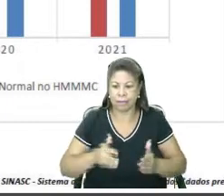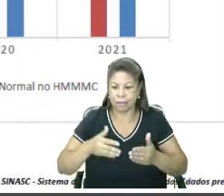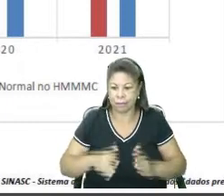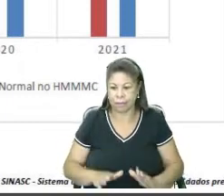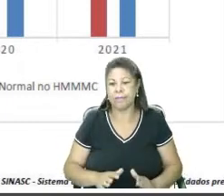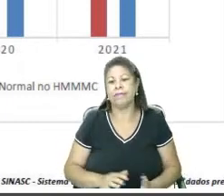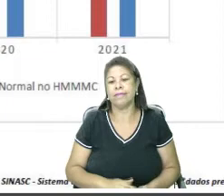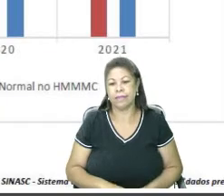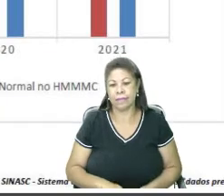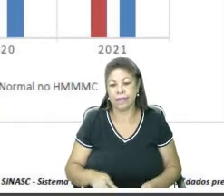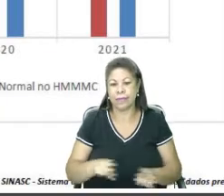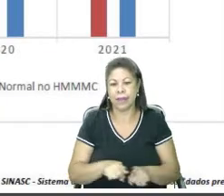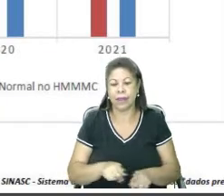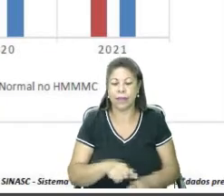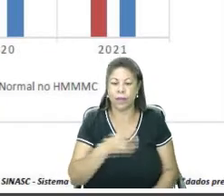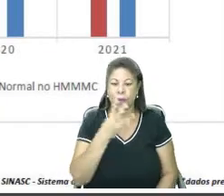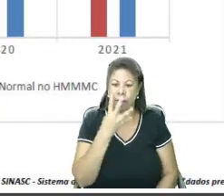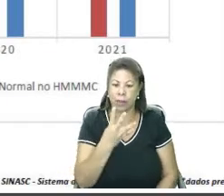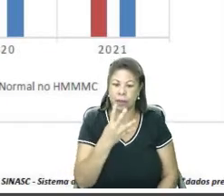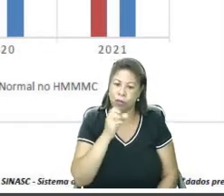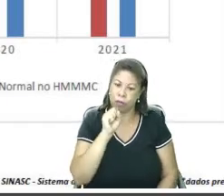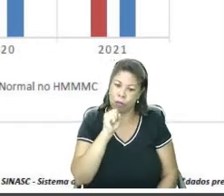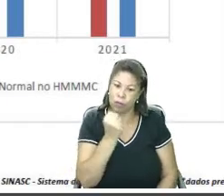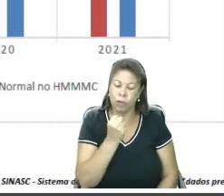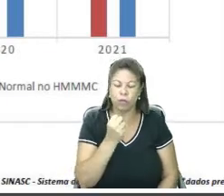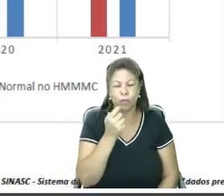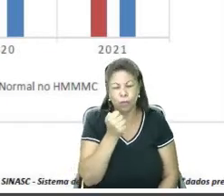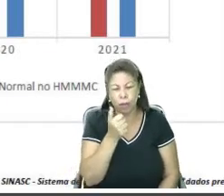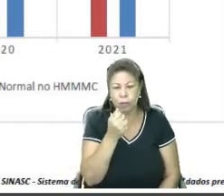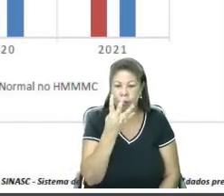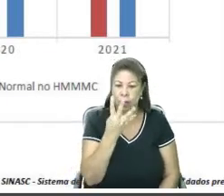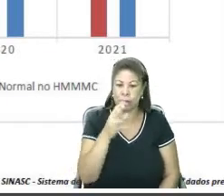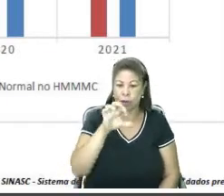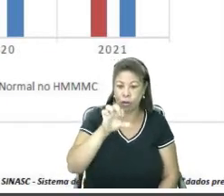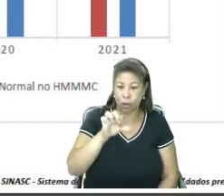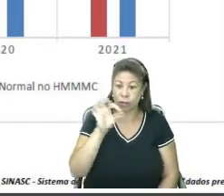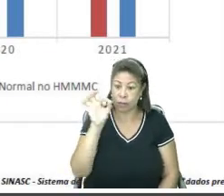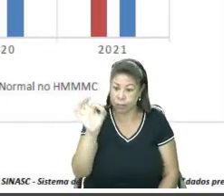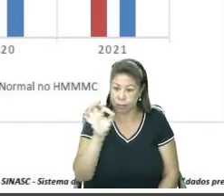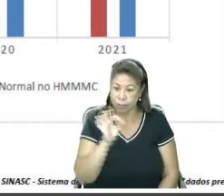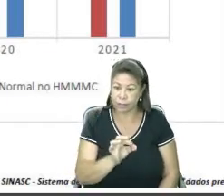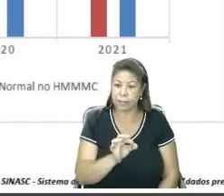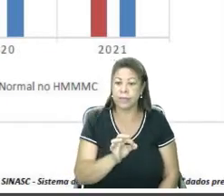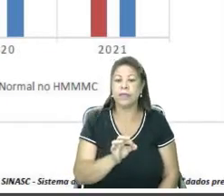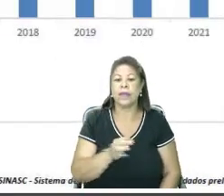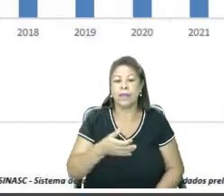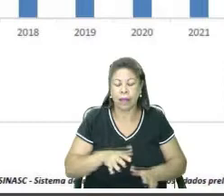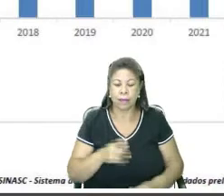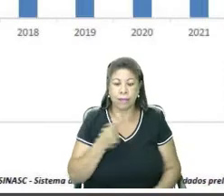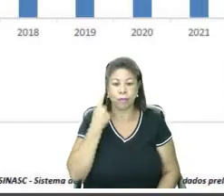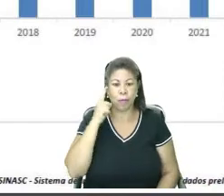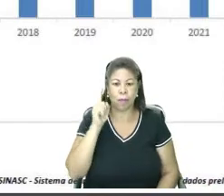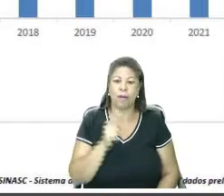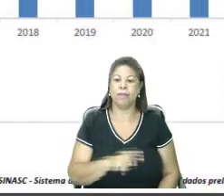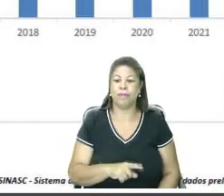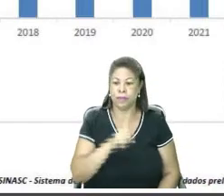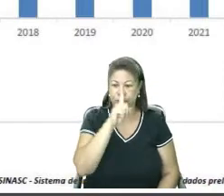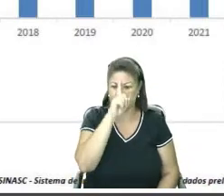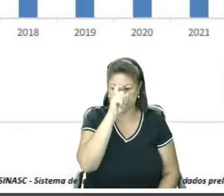tem 48%, né, quase 49% de parto normal no Hospital Mário Covas.